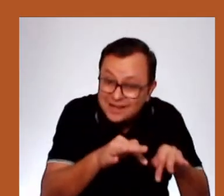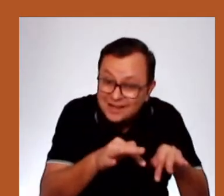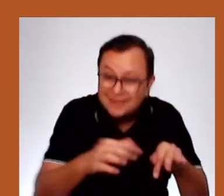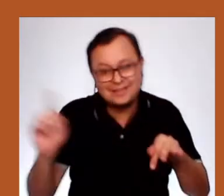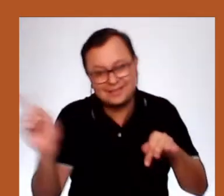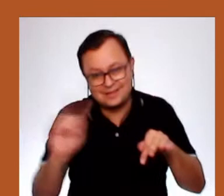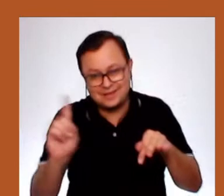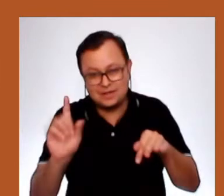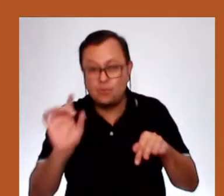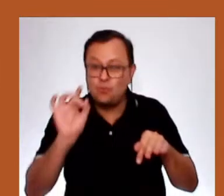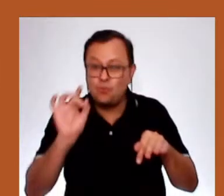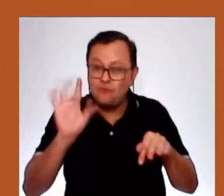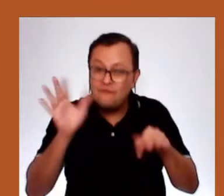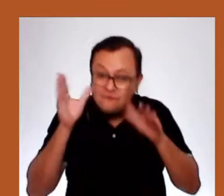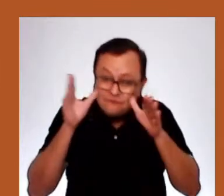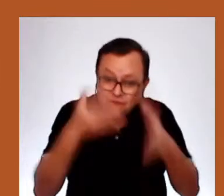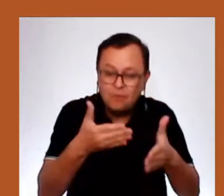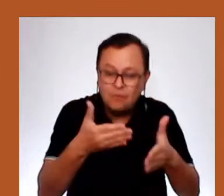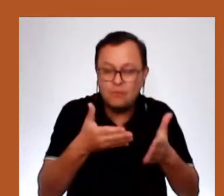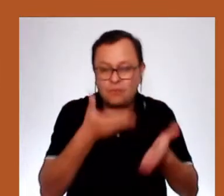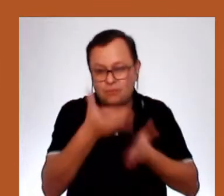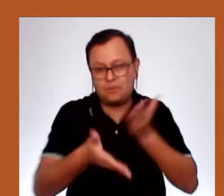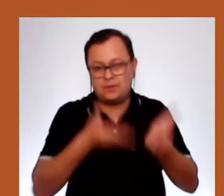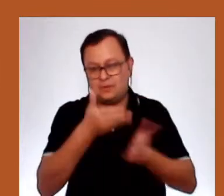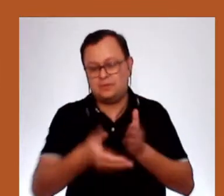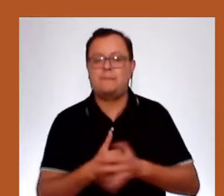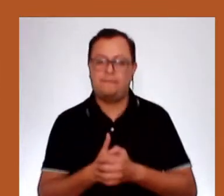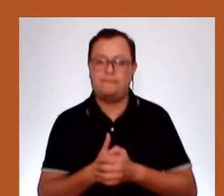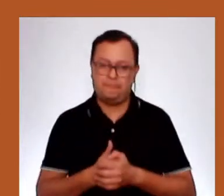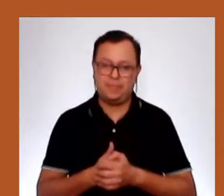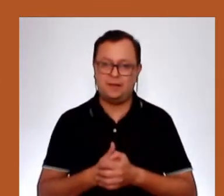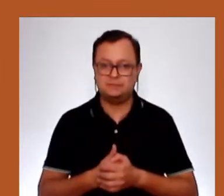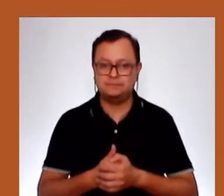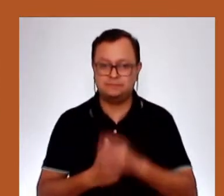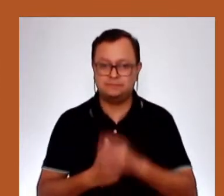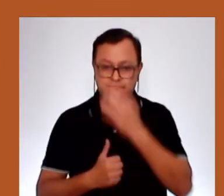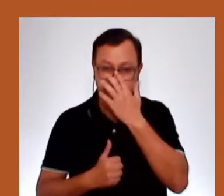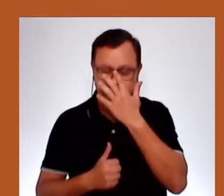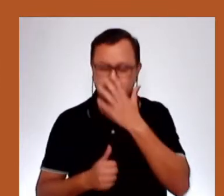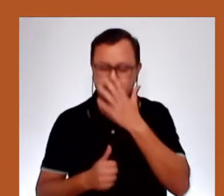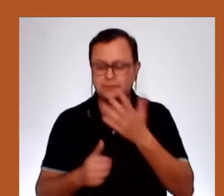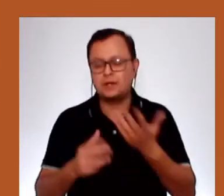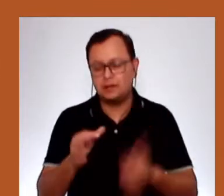o cuidado. Inclusive, tem uma leitura de que o cuidado paliativo,